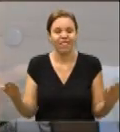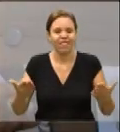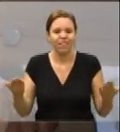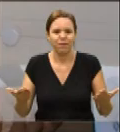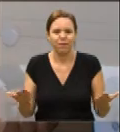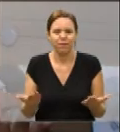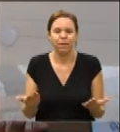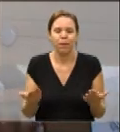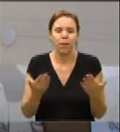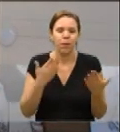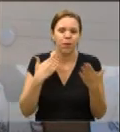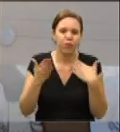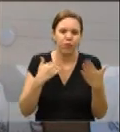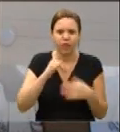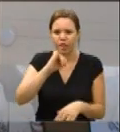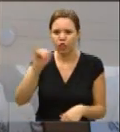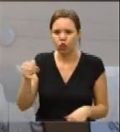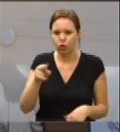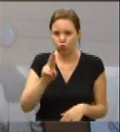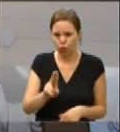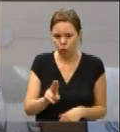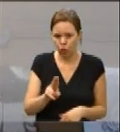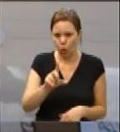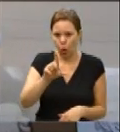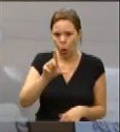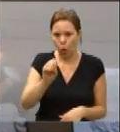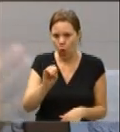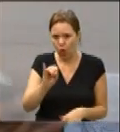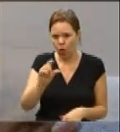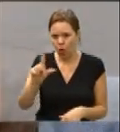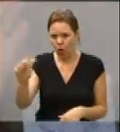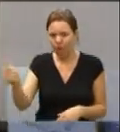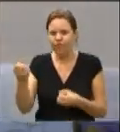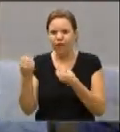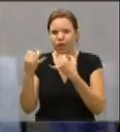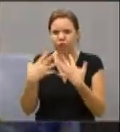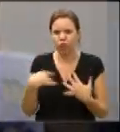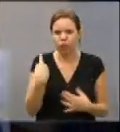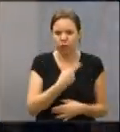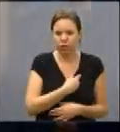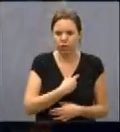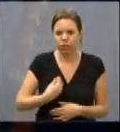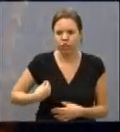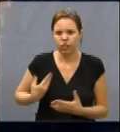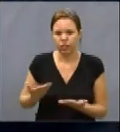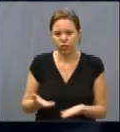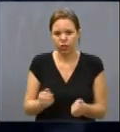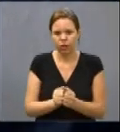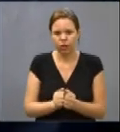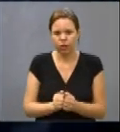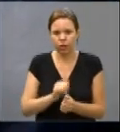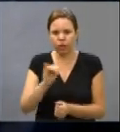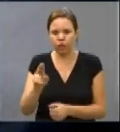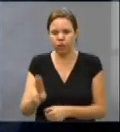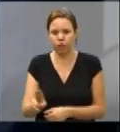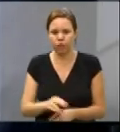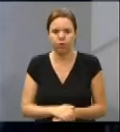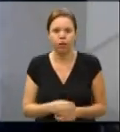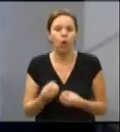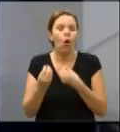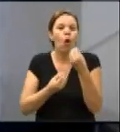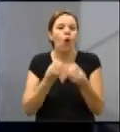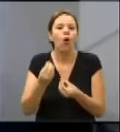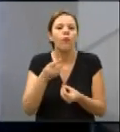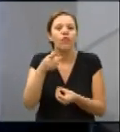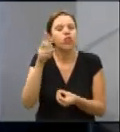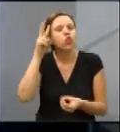Agora a gente vai conversar com a Ju. A Ju vai contar tudo pra gente. Já tá aqui do meu lado. Ju, como que foi a